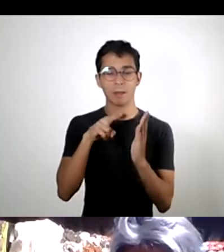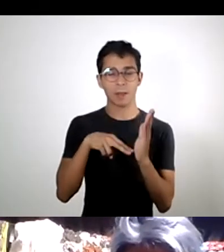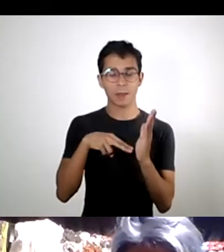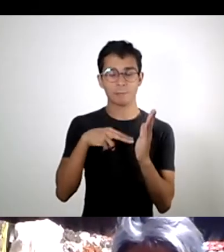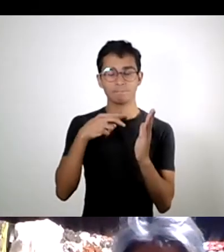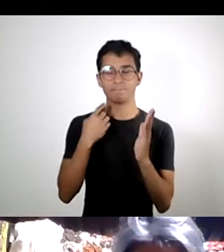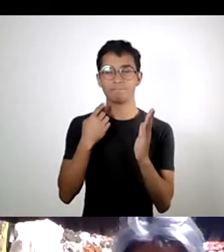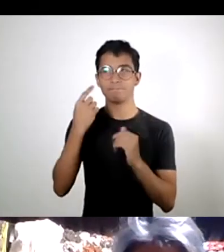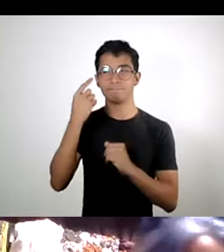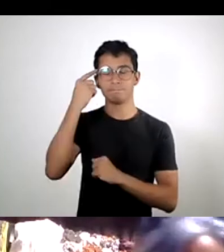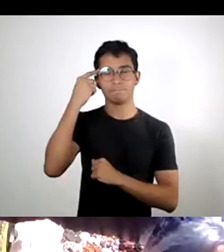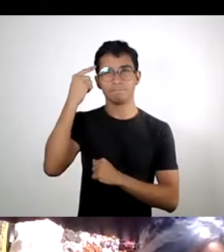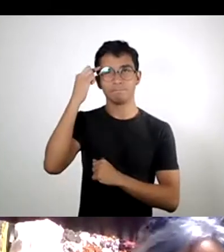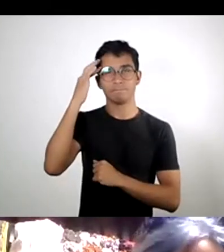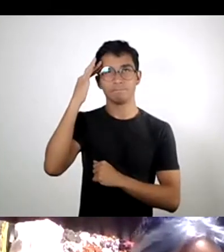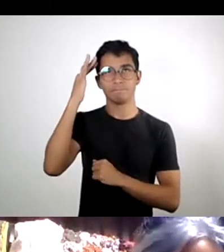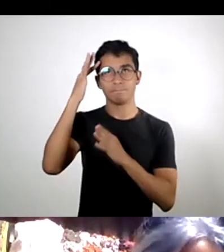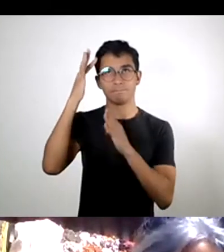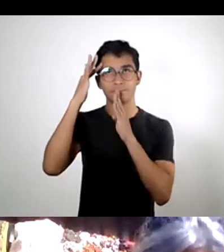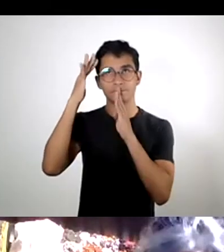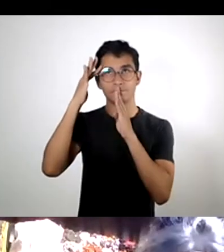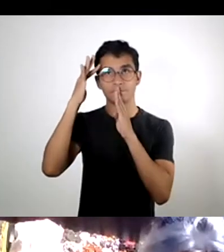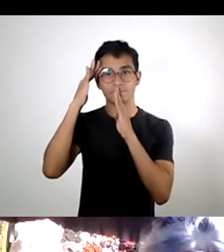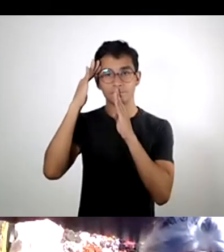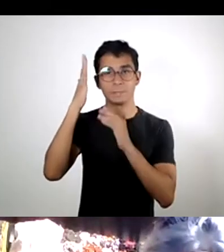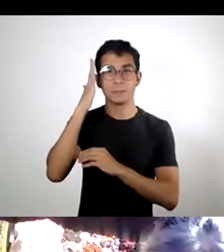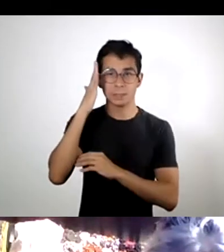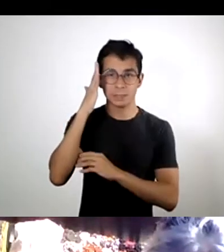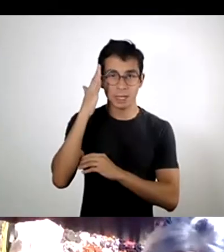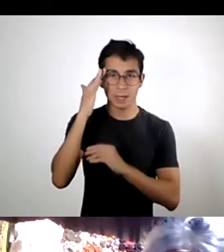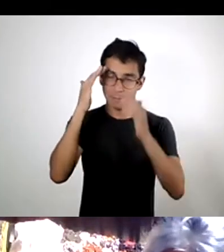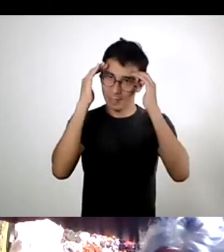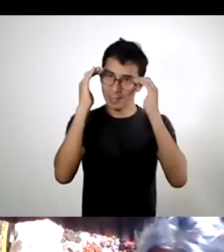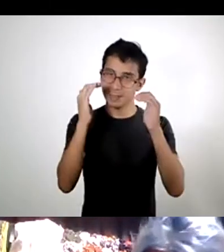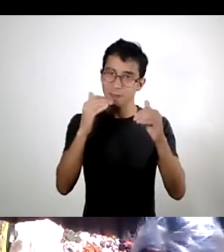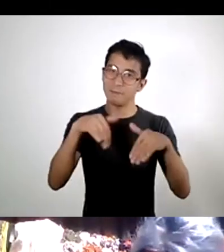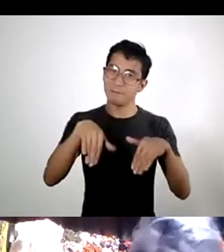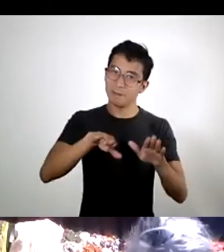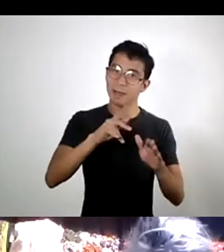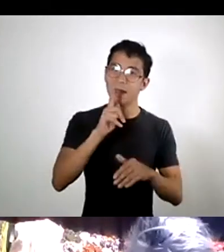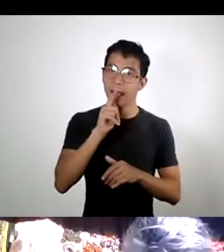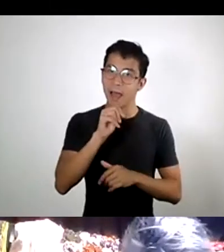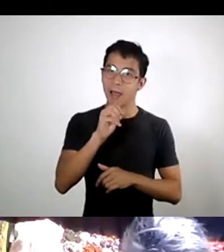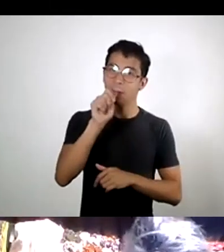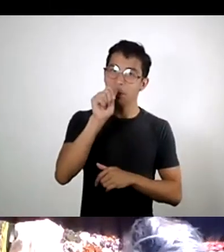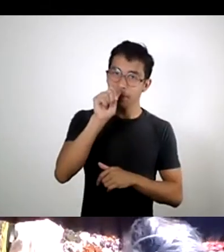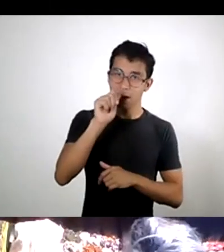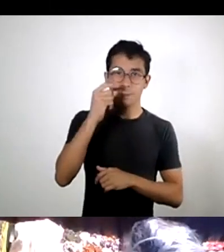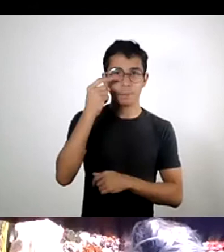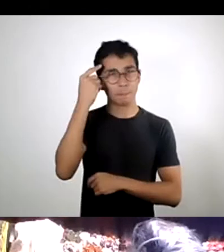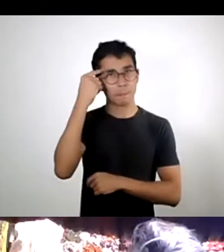sabe disso, a gente respeita, então beba uma água aí, pensem, mas participem.